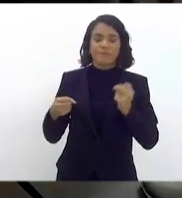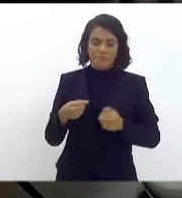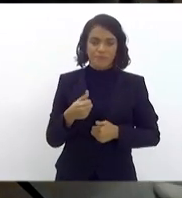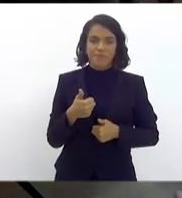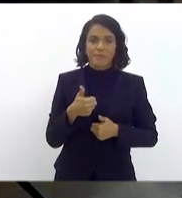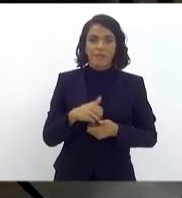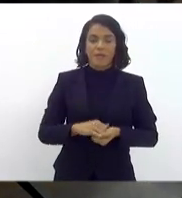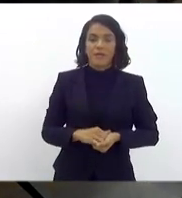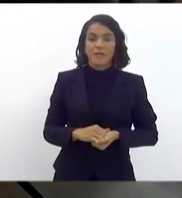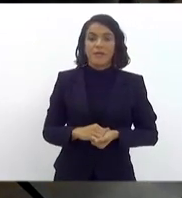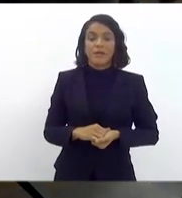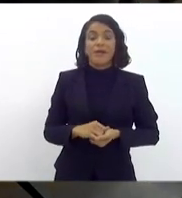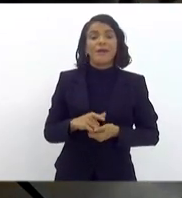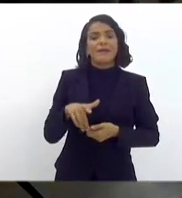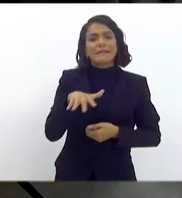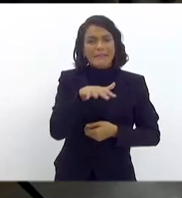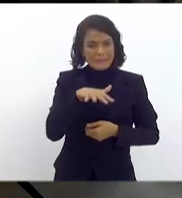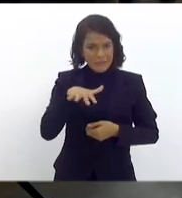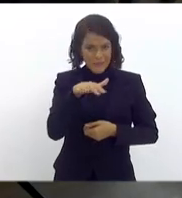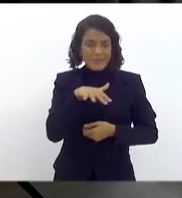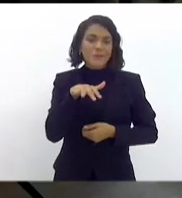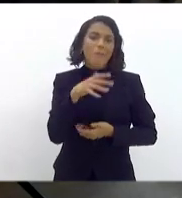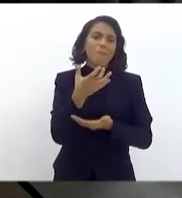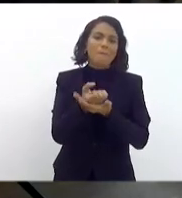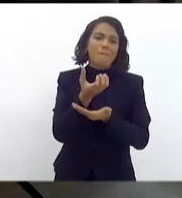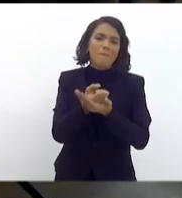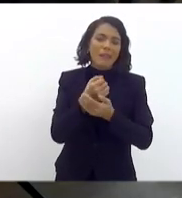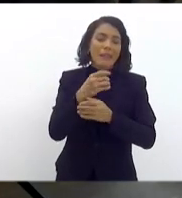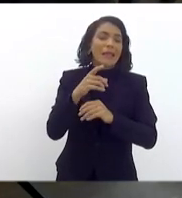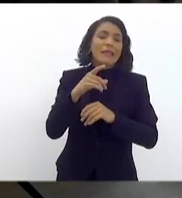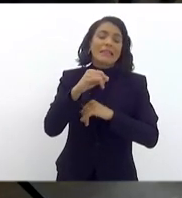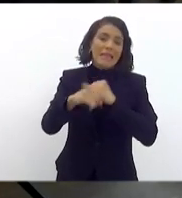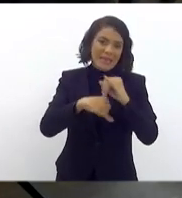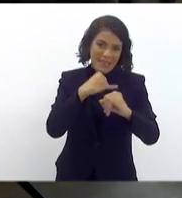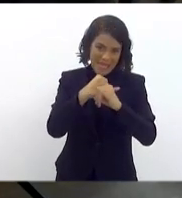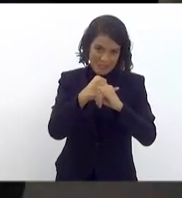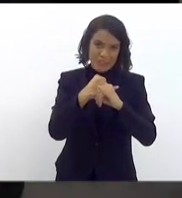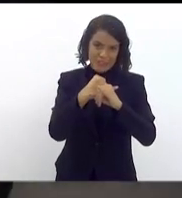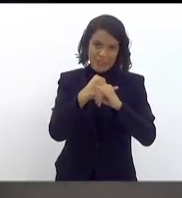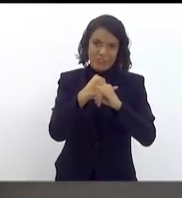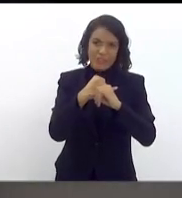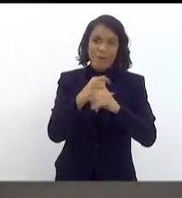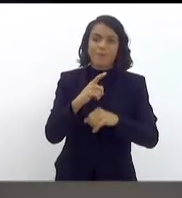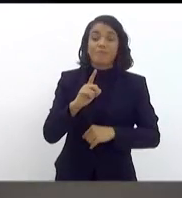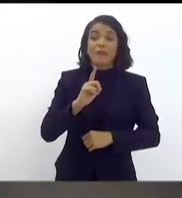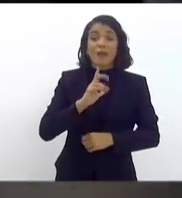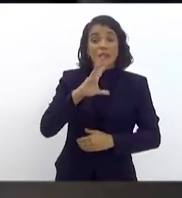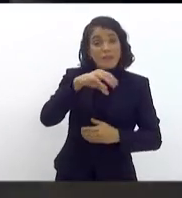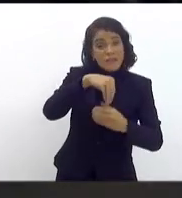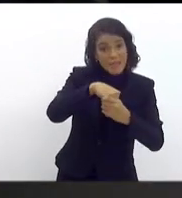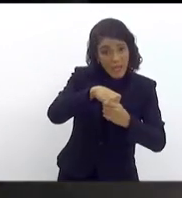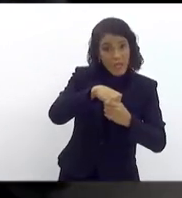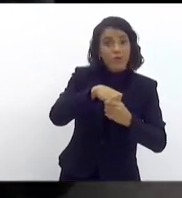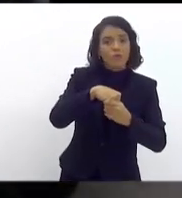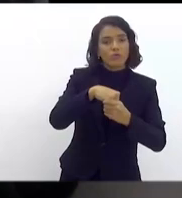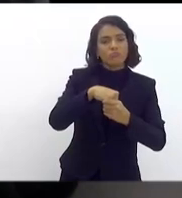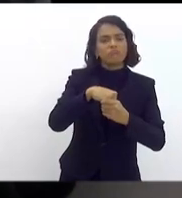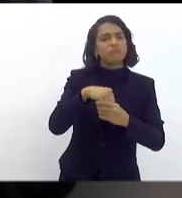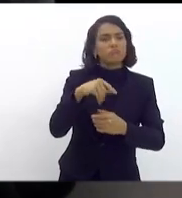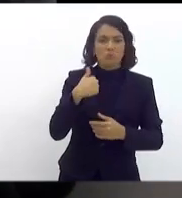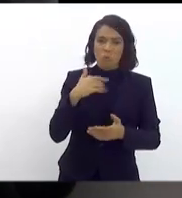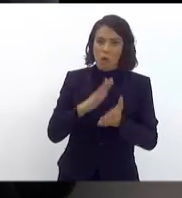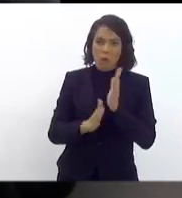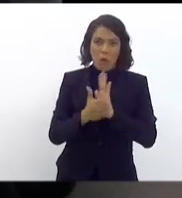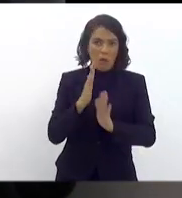Vamos lá. No caso do pacote de dados, ele é tributado pela Cefaz, a transmissão, o pacote. Agora, o que está dentro do pacote não é